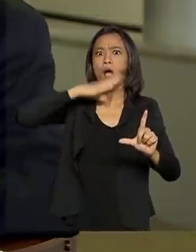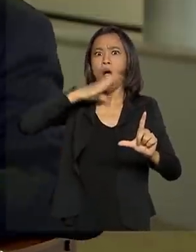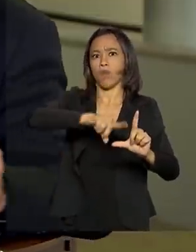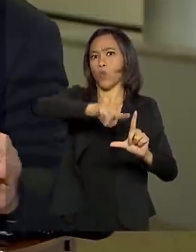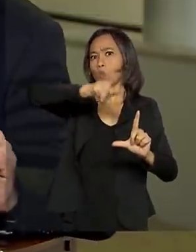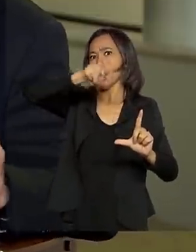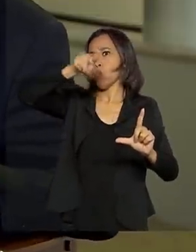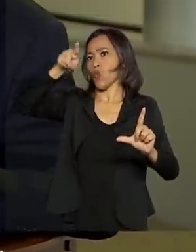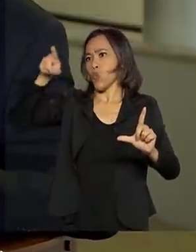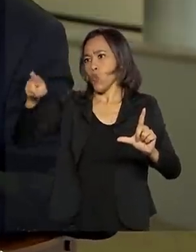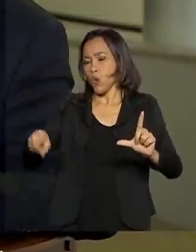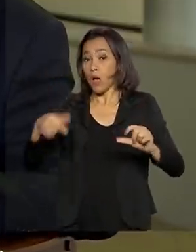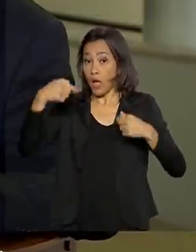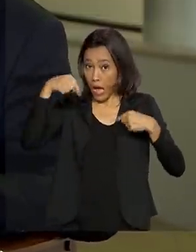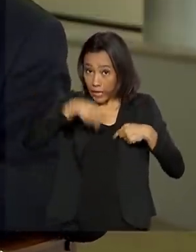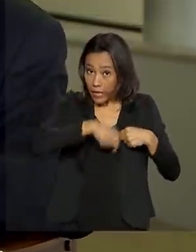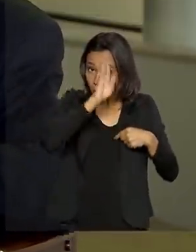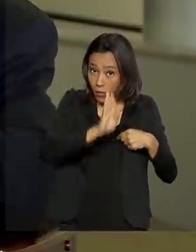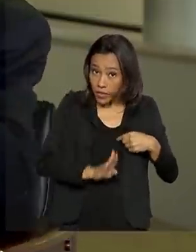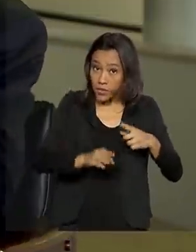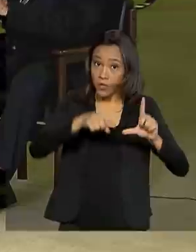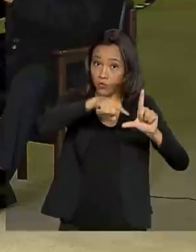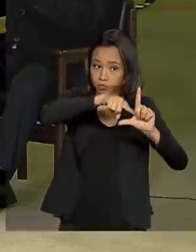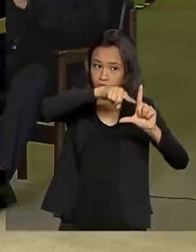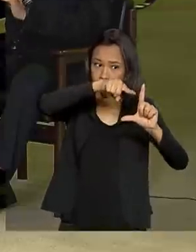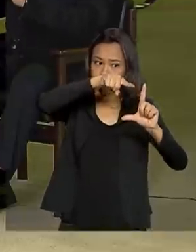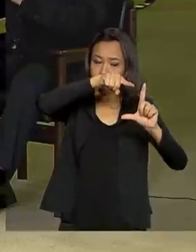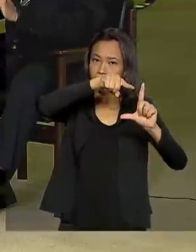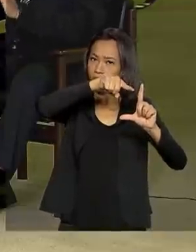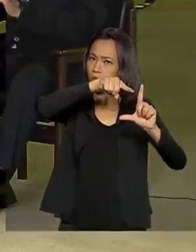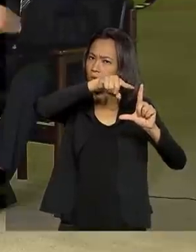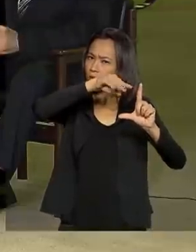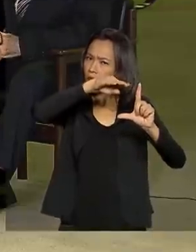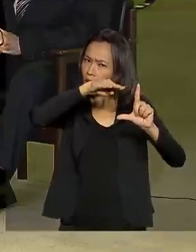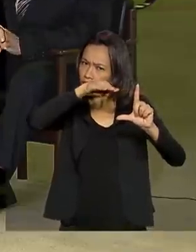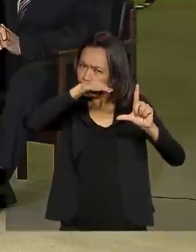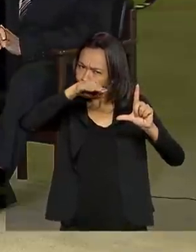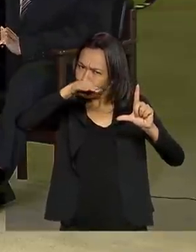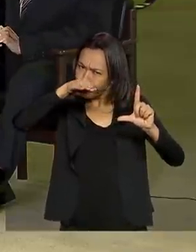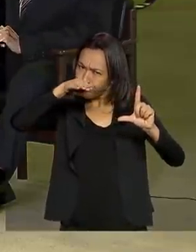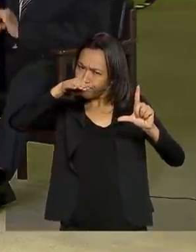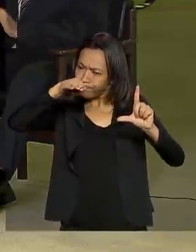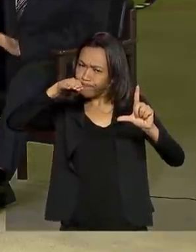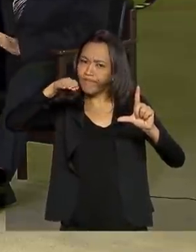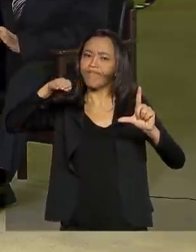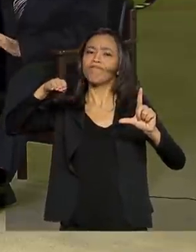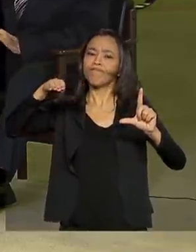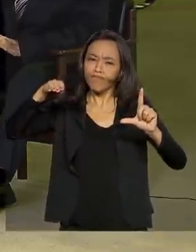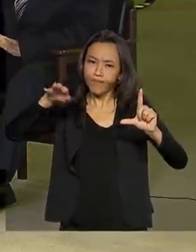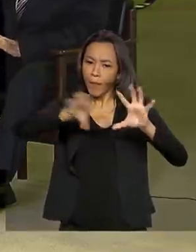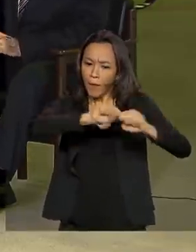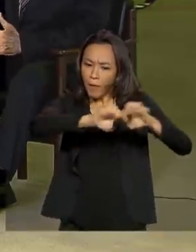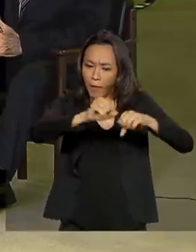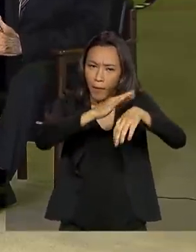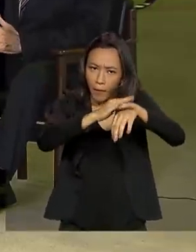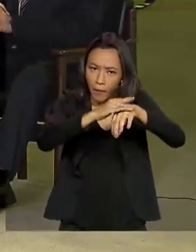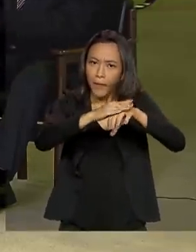curva brasileira, ela está sofrendo já alguma contenção e nós vamos sair disso